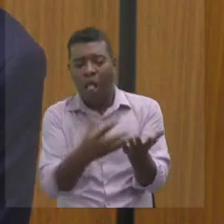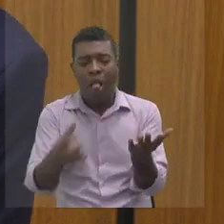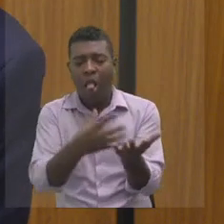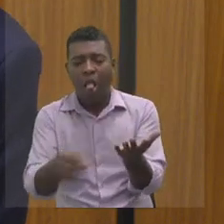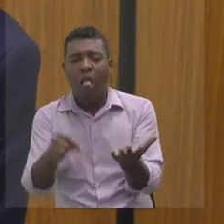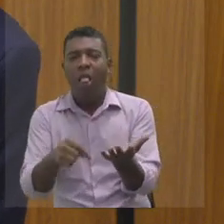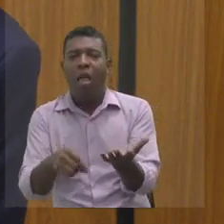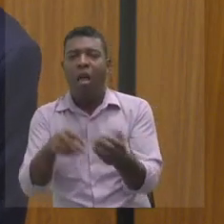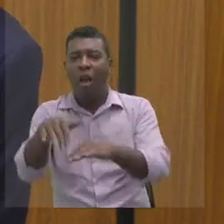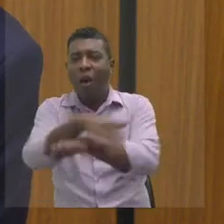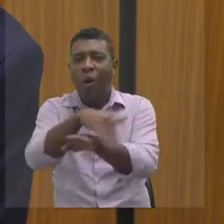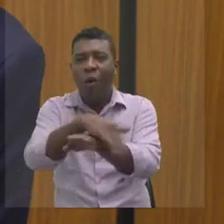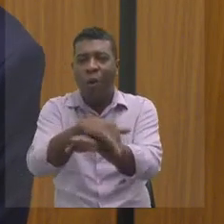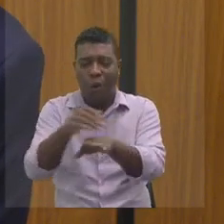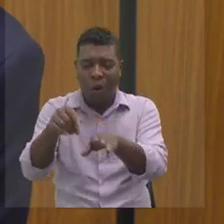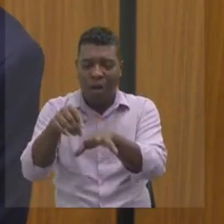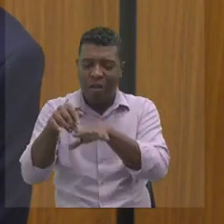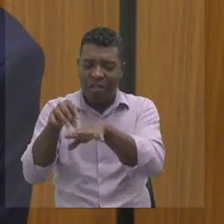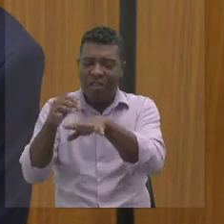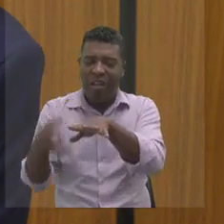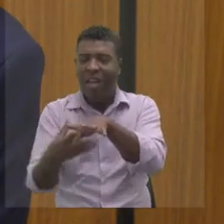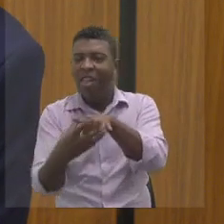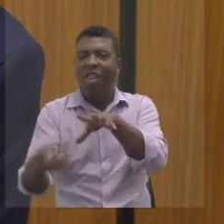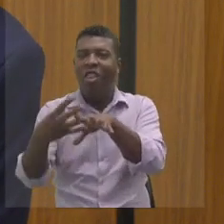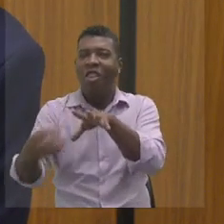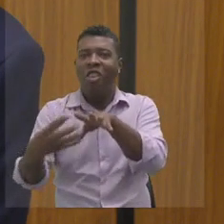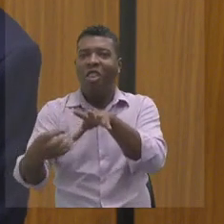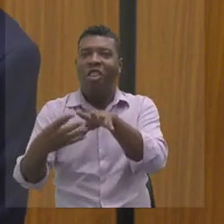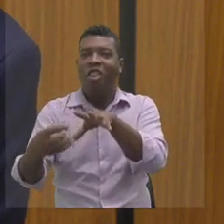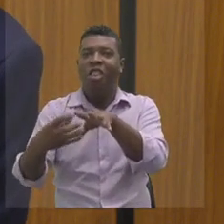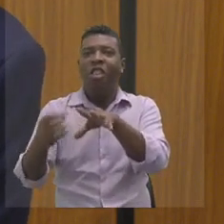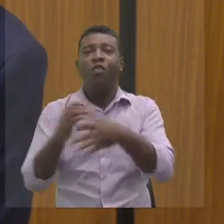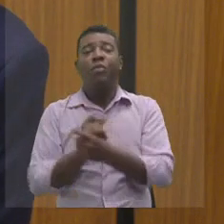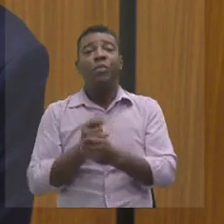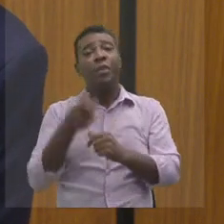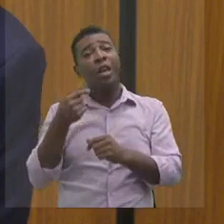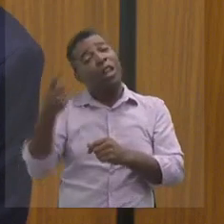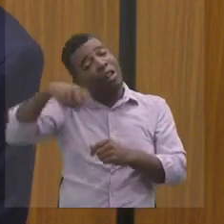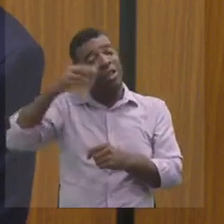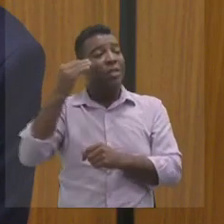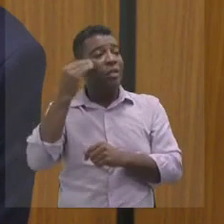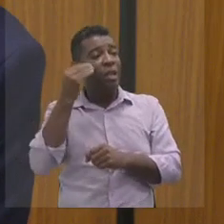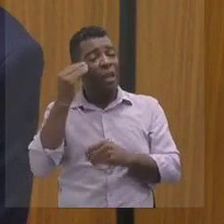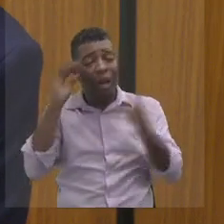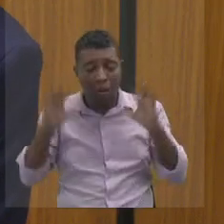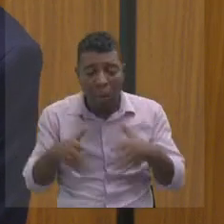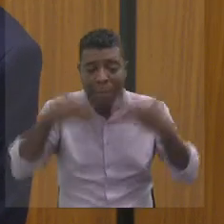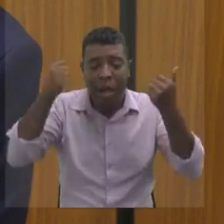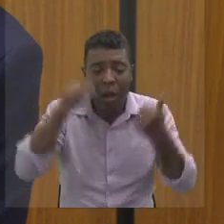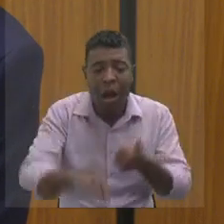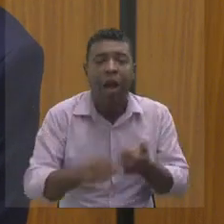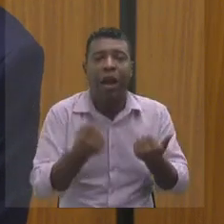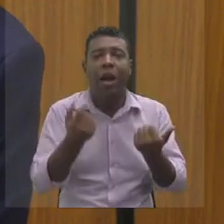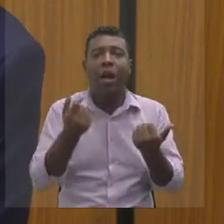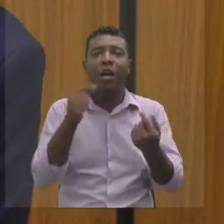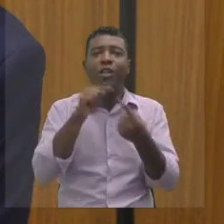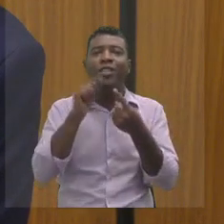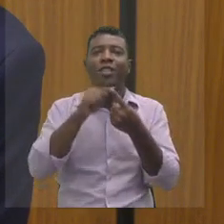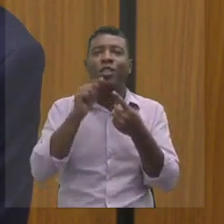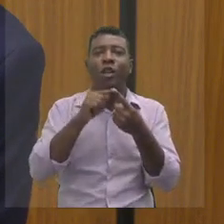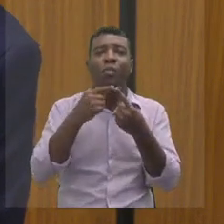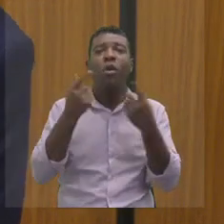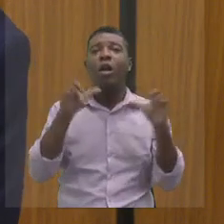de mais quatro contratos para a gente poder começar atacar esse passivo e reduzir drasticamente esses esses